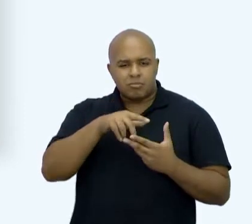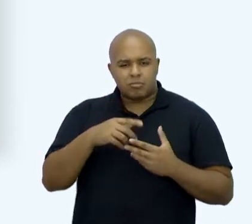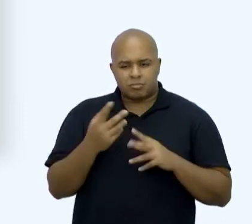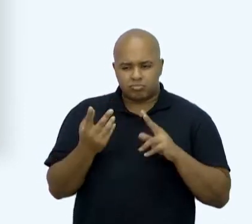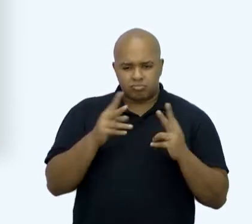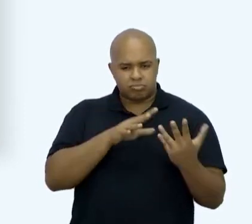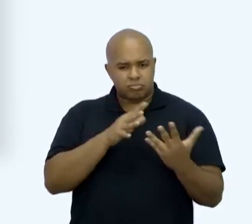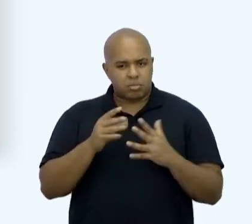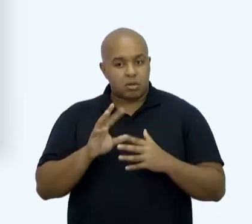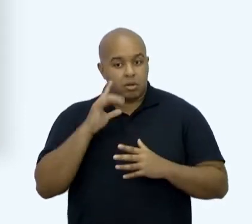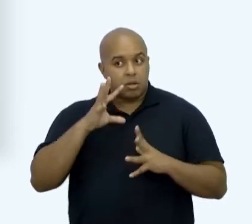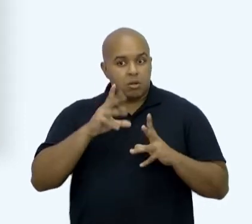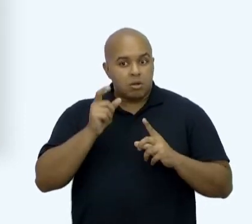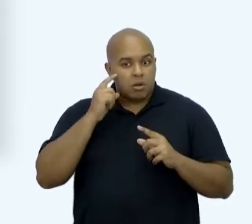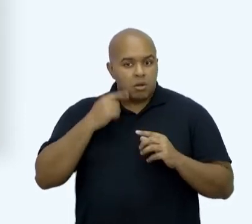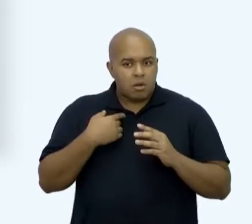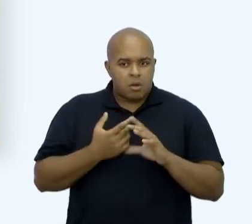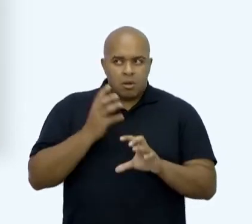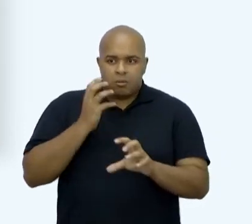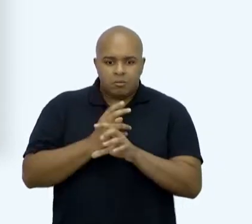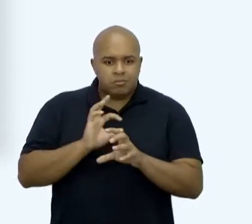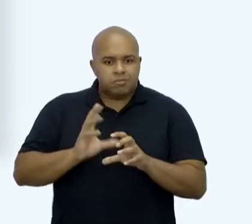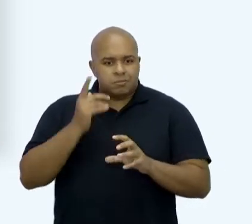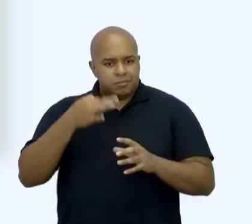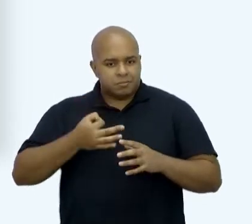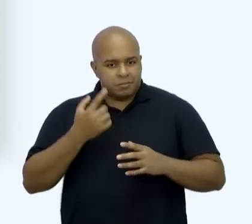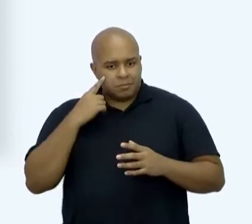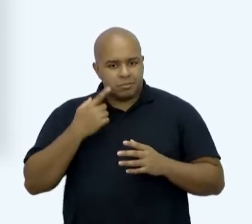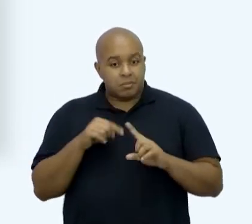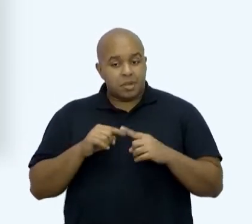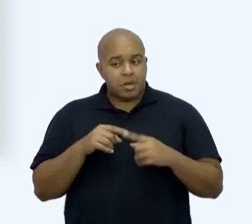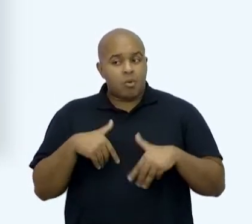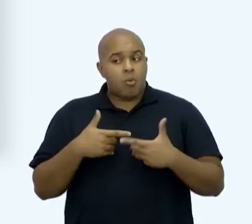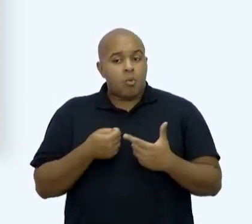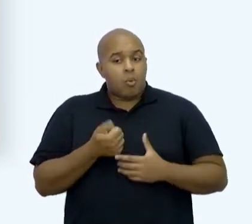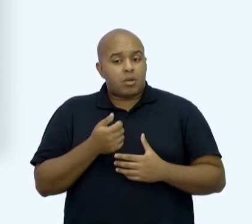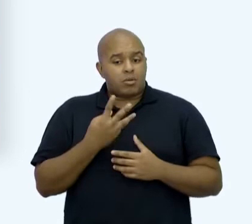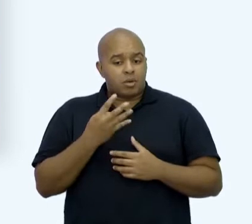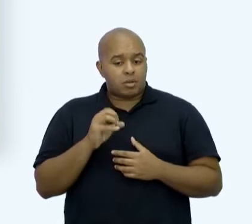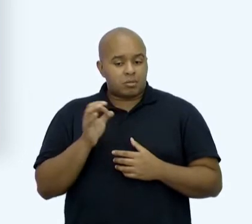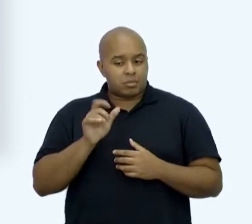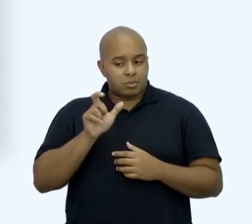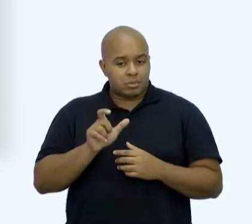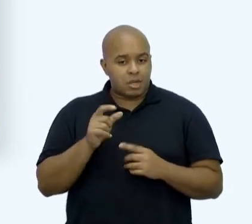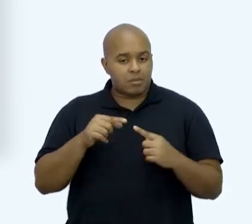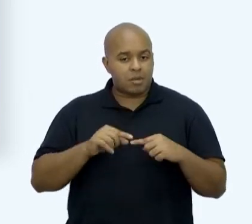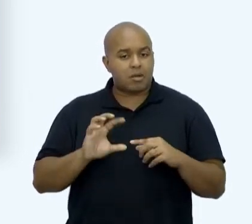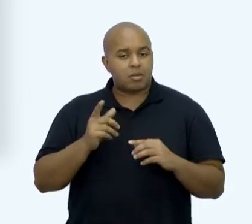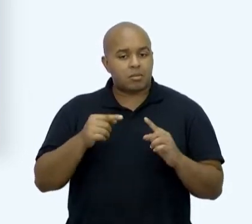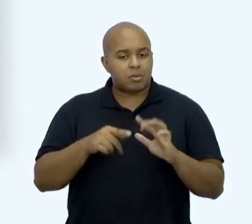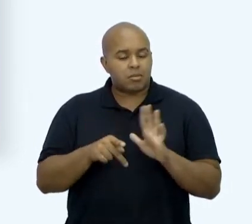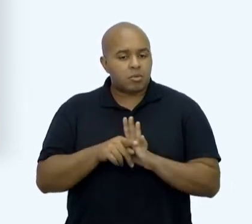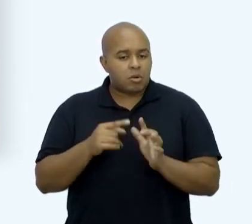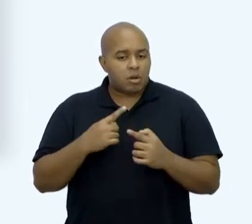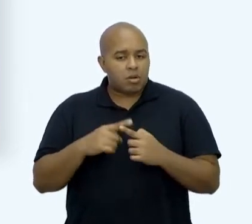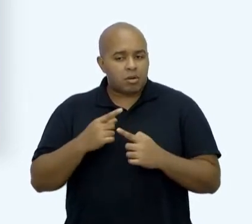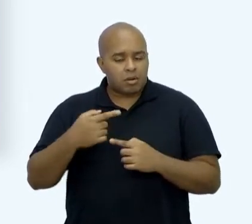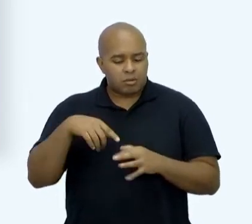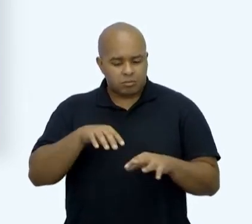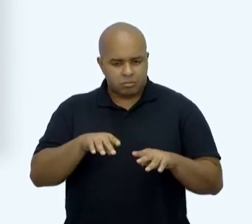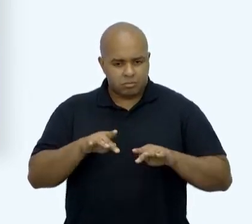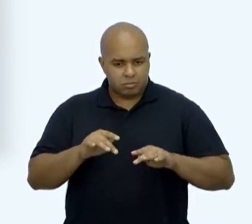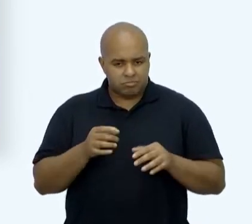mudanças climáticas, todos esses impactos acontecem, mas quase 40% disso está acontecendo simplesmente porque o